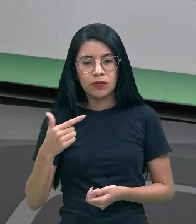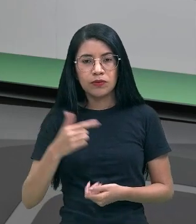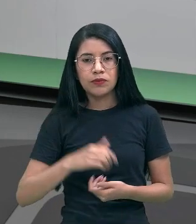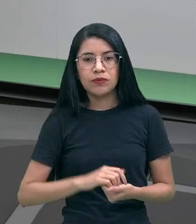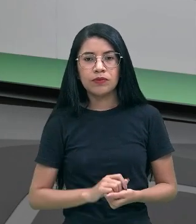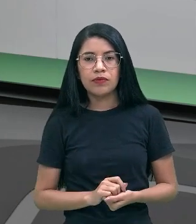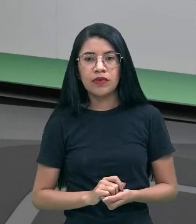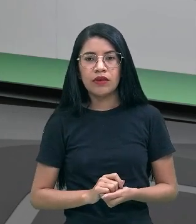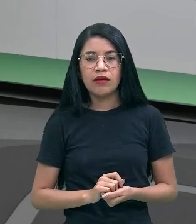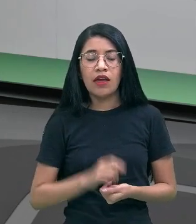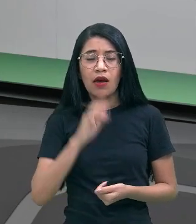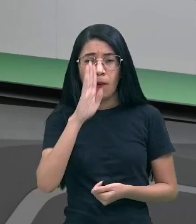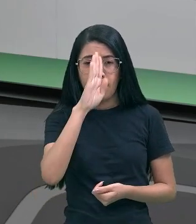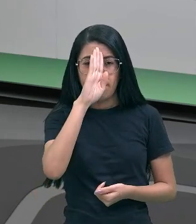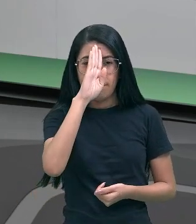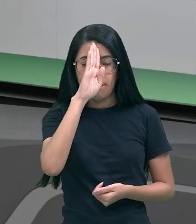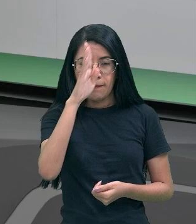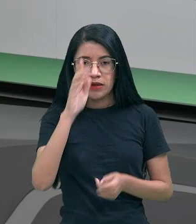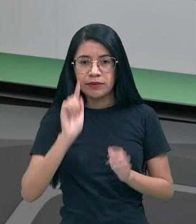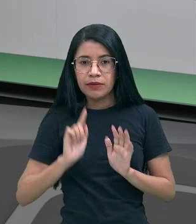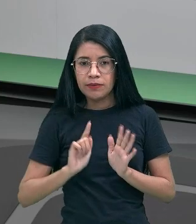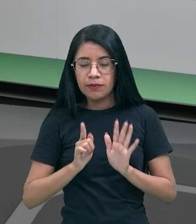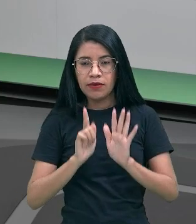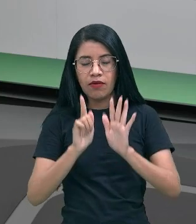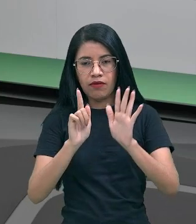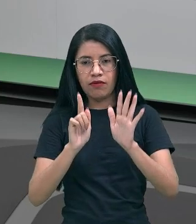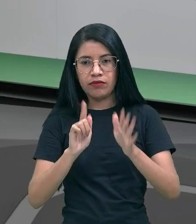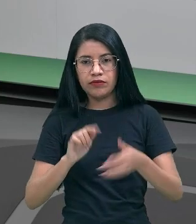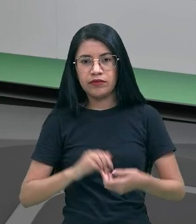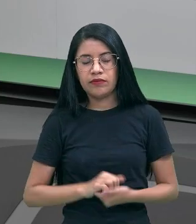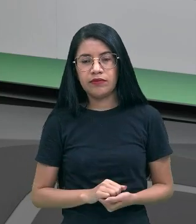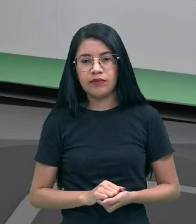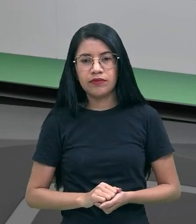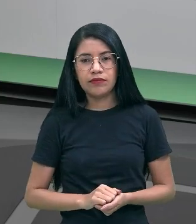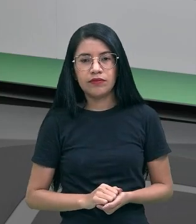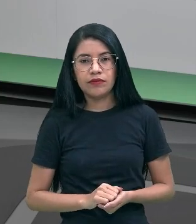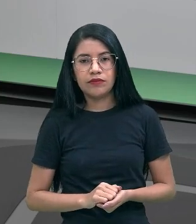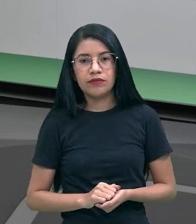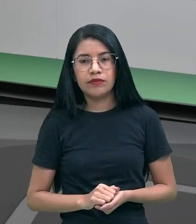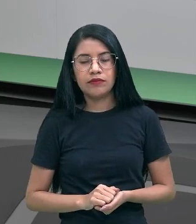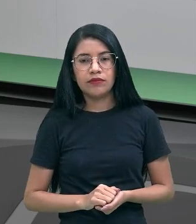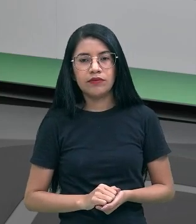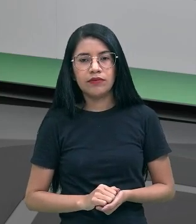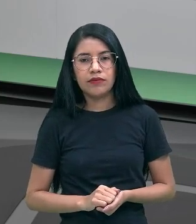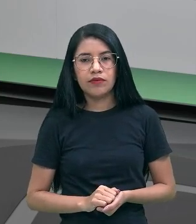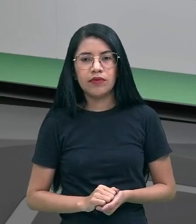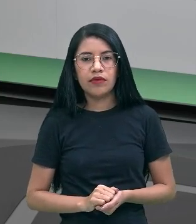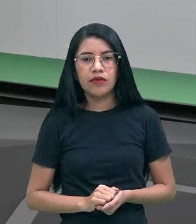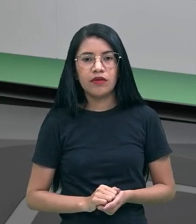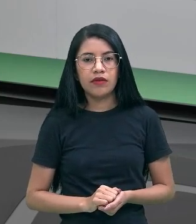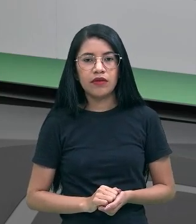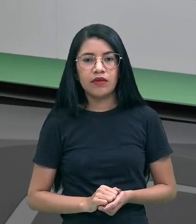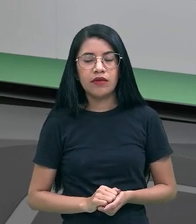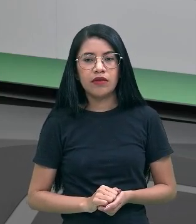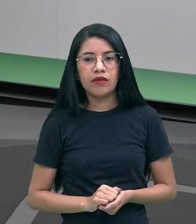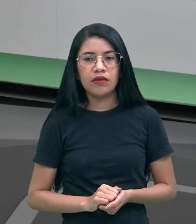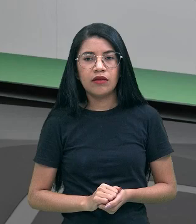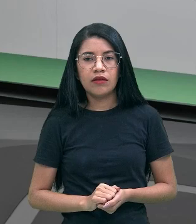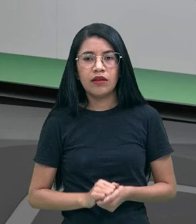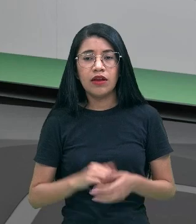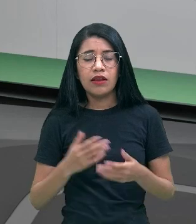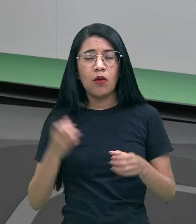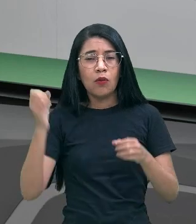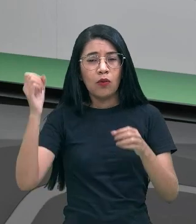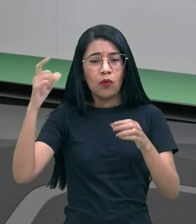é o principal gás, tá bom? Ele é o principal gás do efeito estufa. Muito bem, o efeito estufa, então, é uma coisa